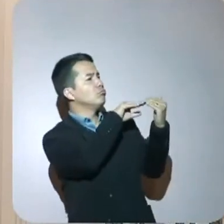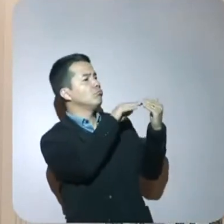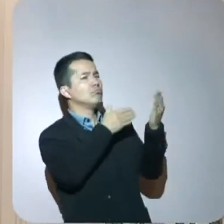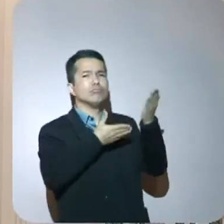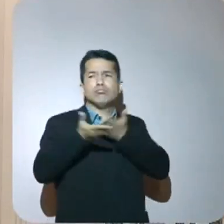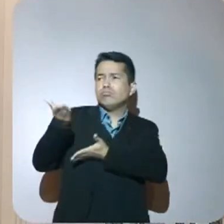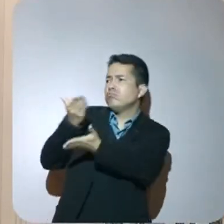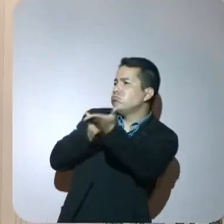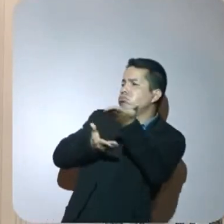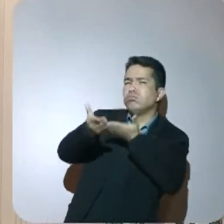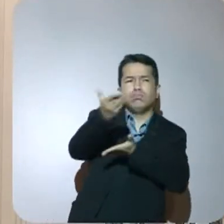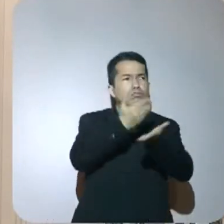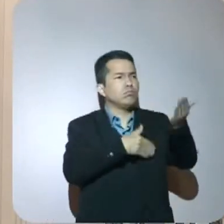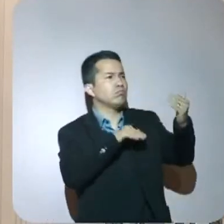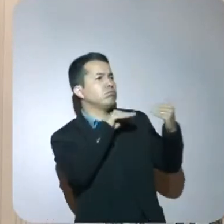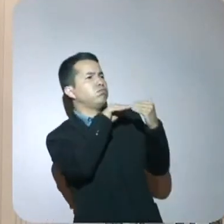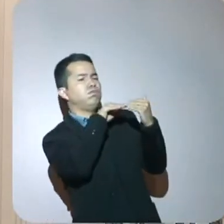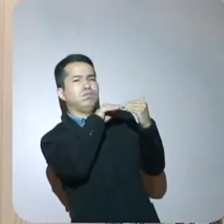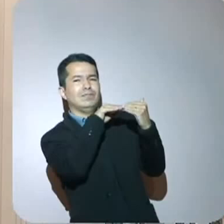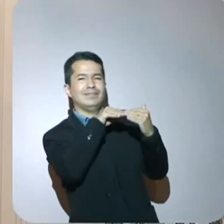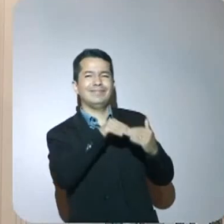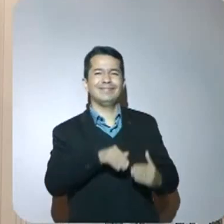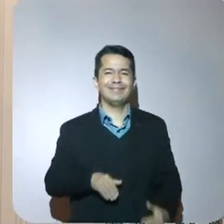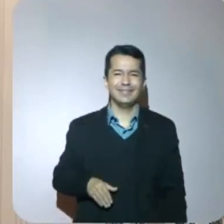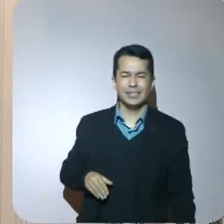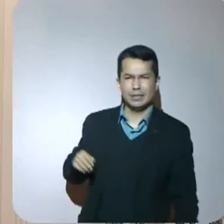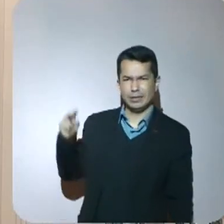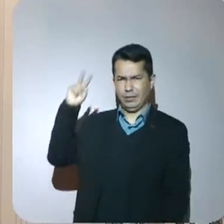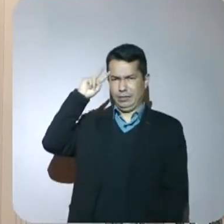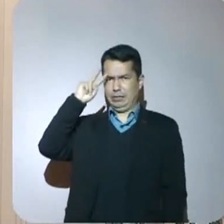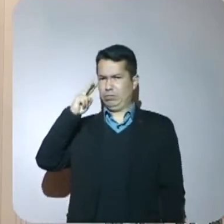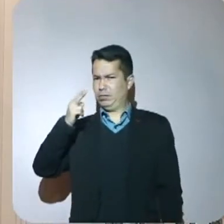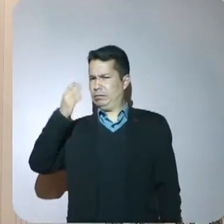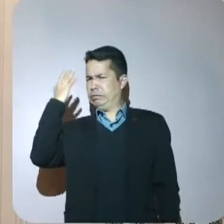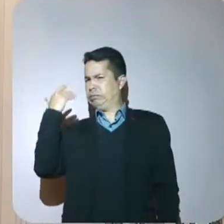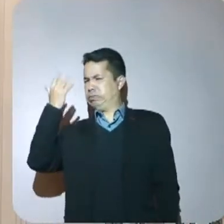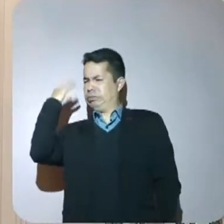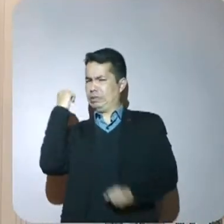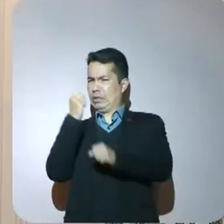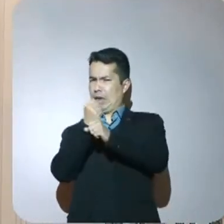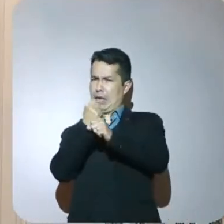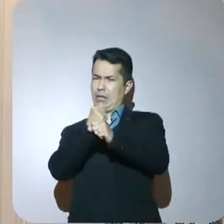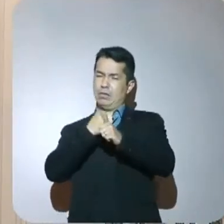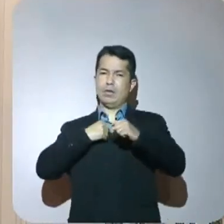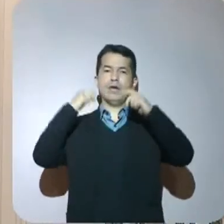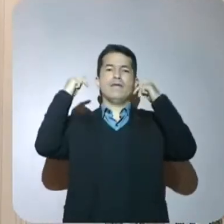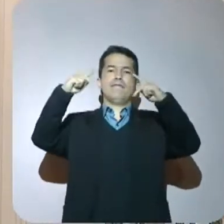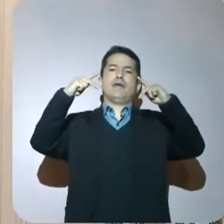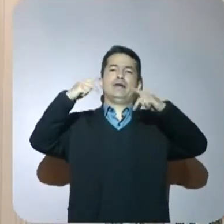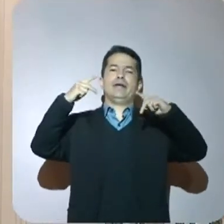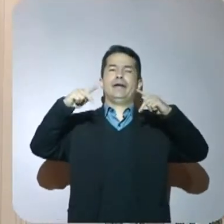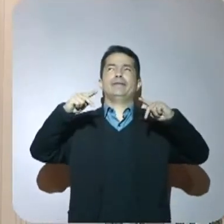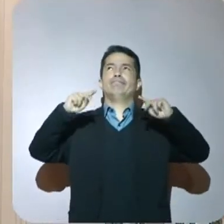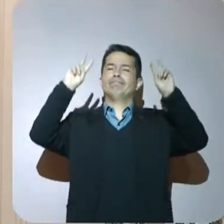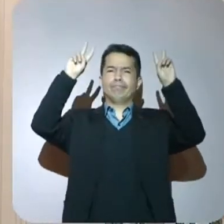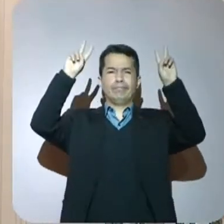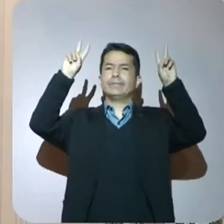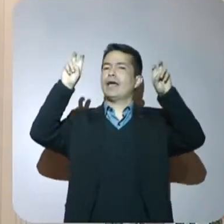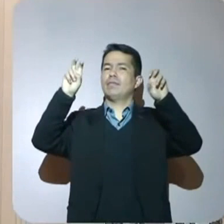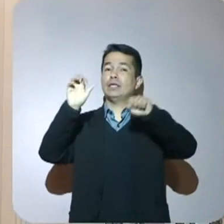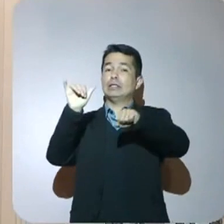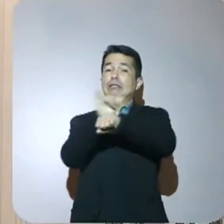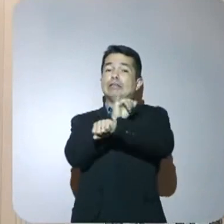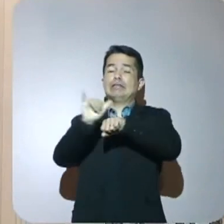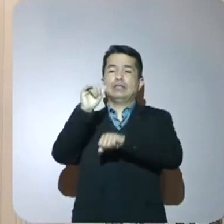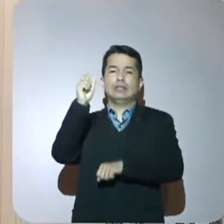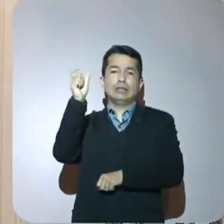sermão sobre a estratégia de Satanás para frear o avanço da igreja. E nesse sermão nós